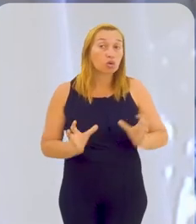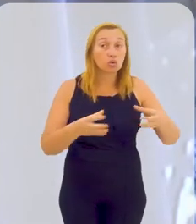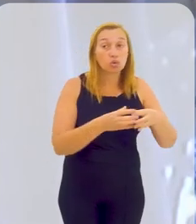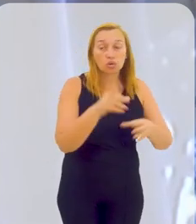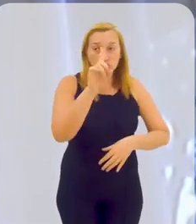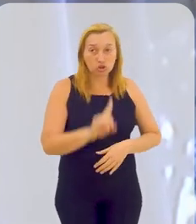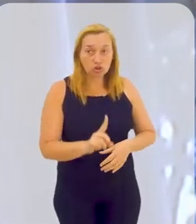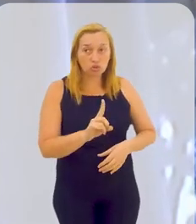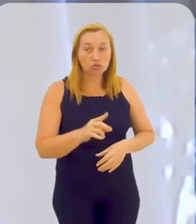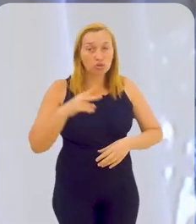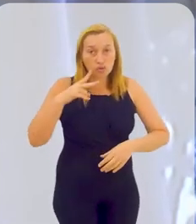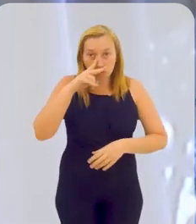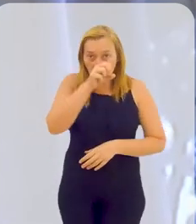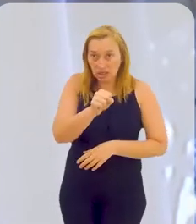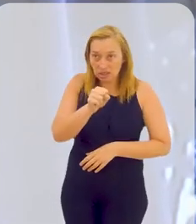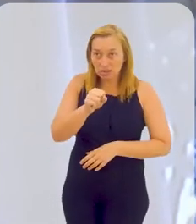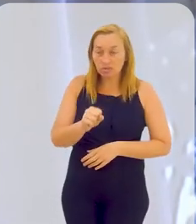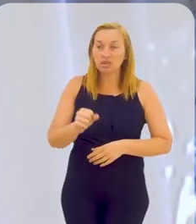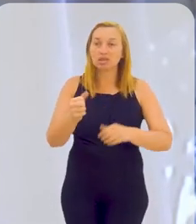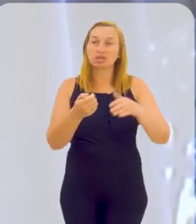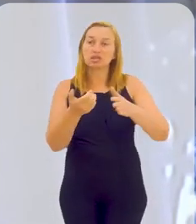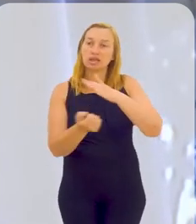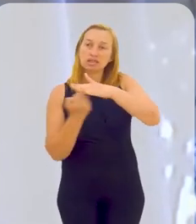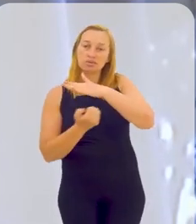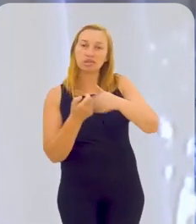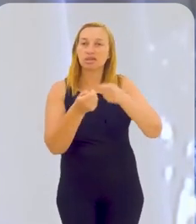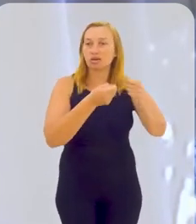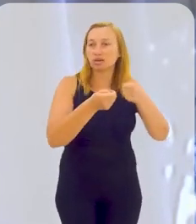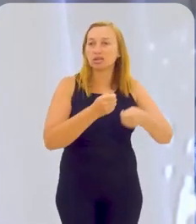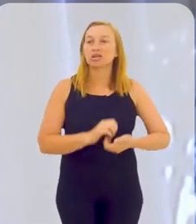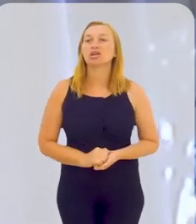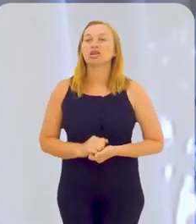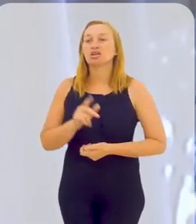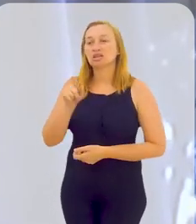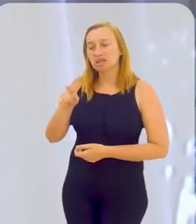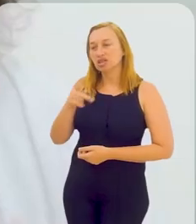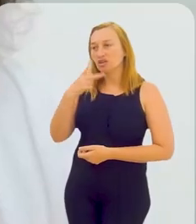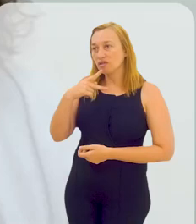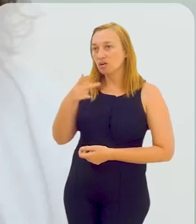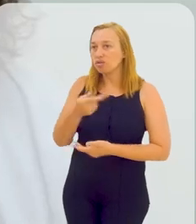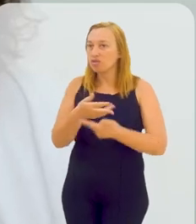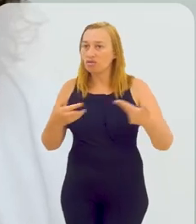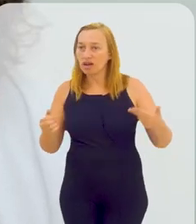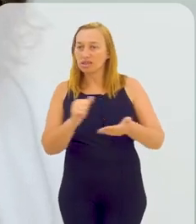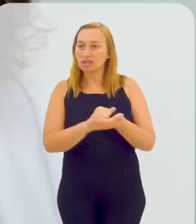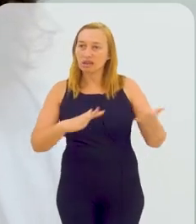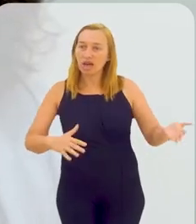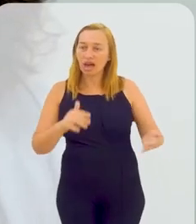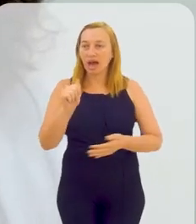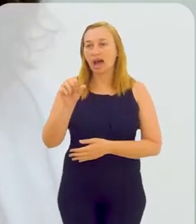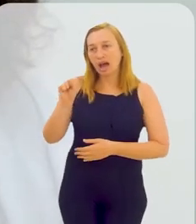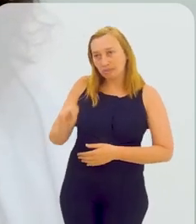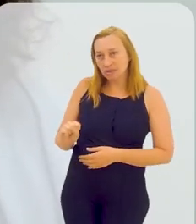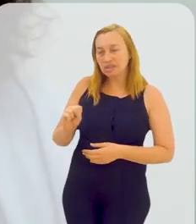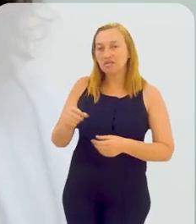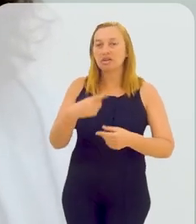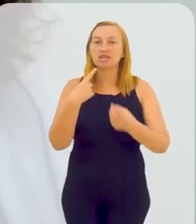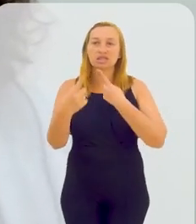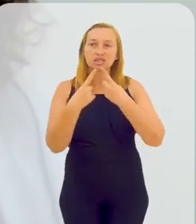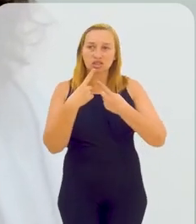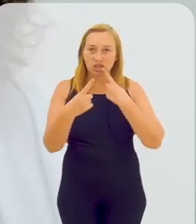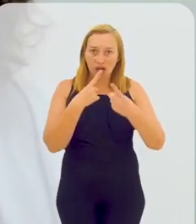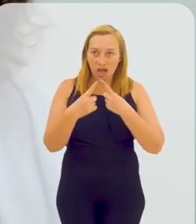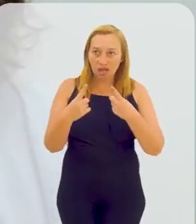corpo diretor e fortalecimento das agências reguladoras. O senhor já trouxe aqui uma série de ações que a ABS realiza